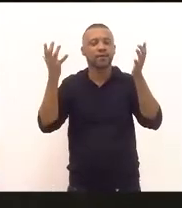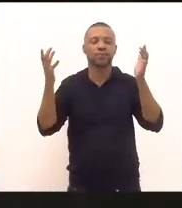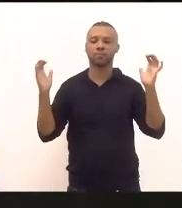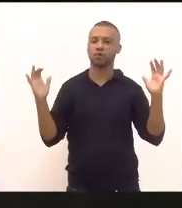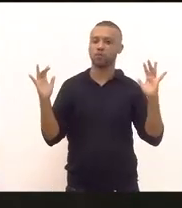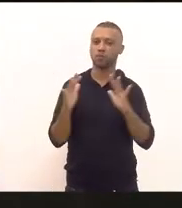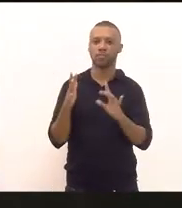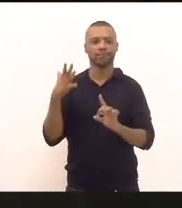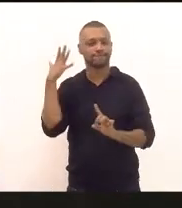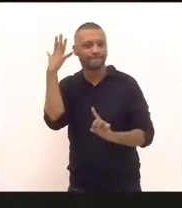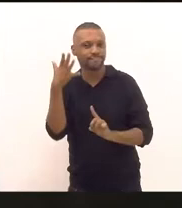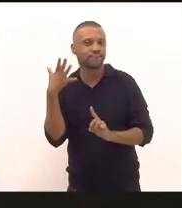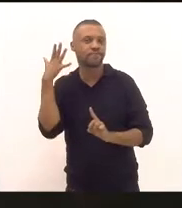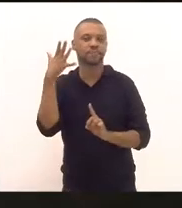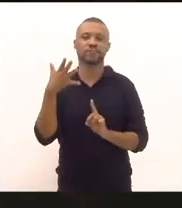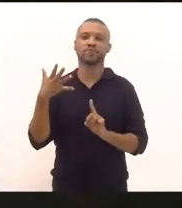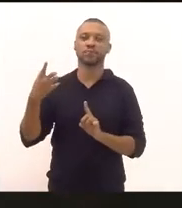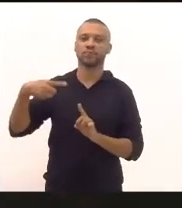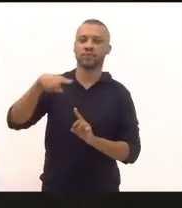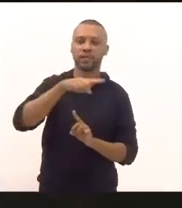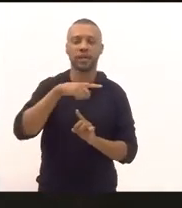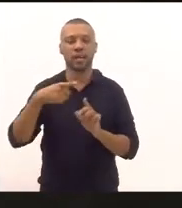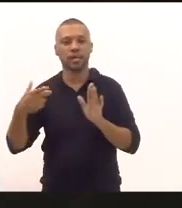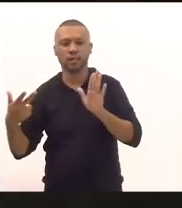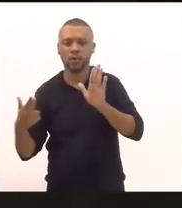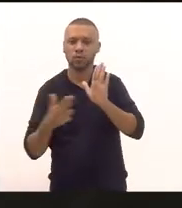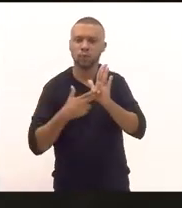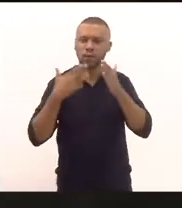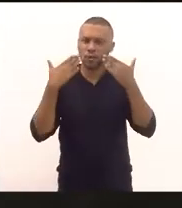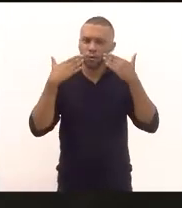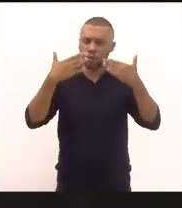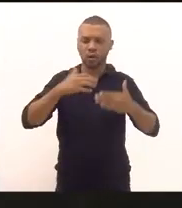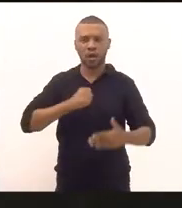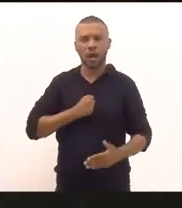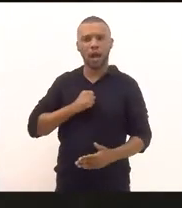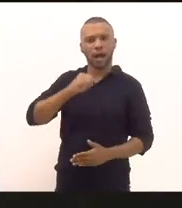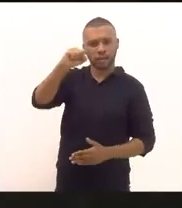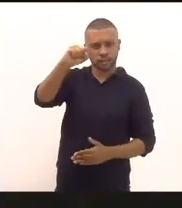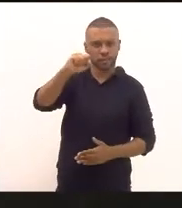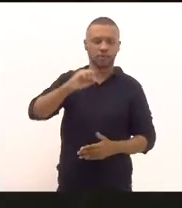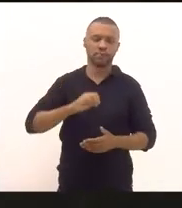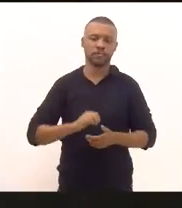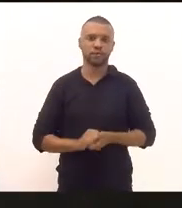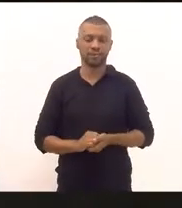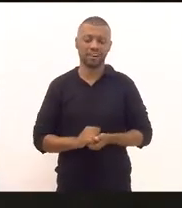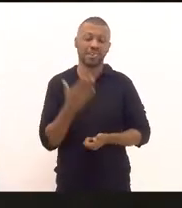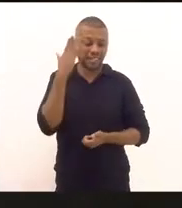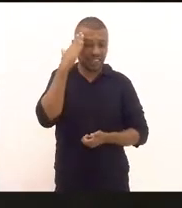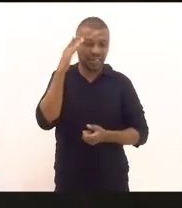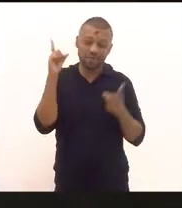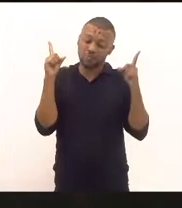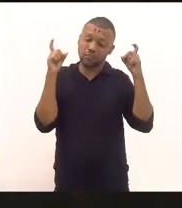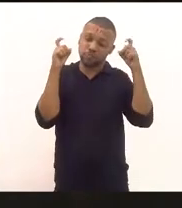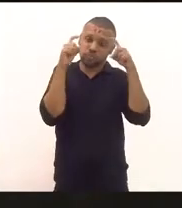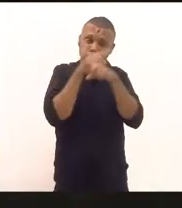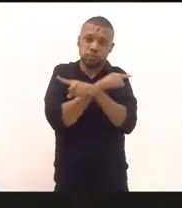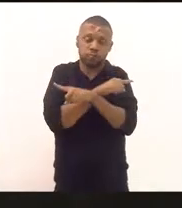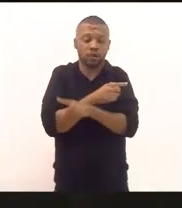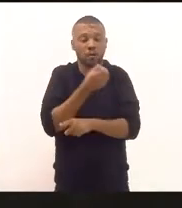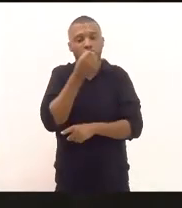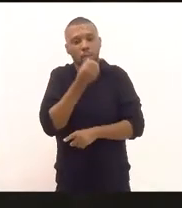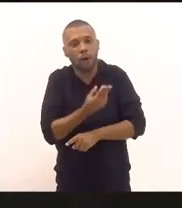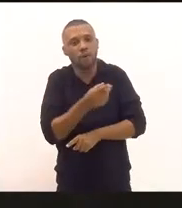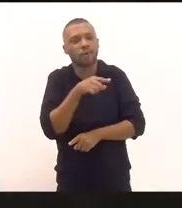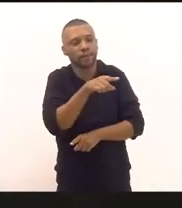foi pela por você ser assumir uma pessoa de axé é muito difícil que bom